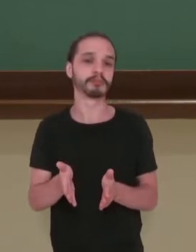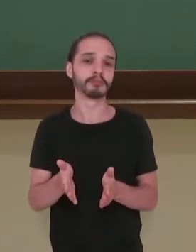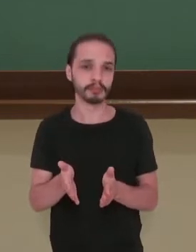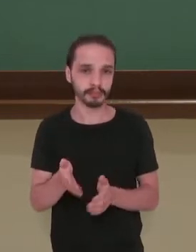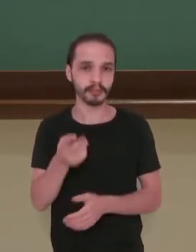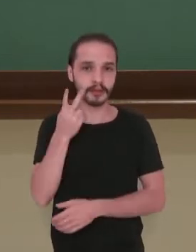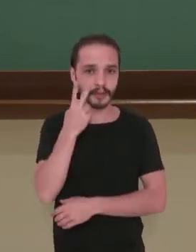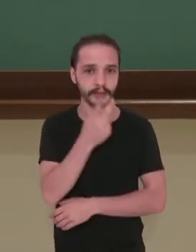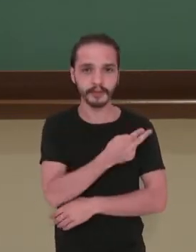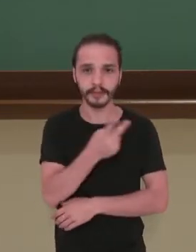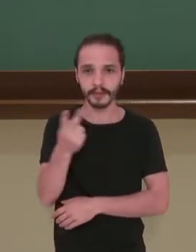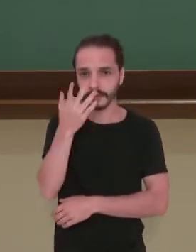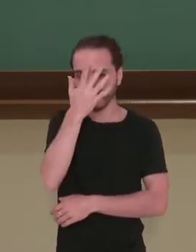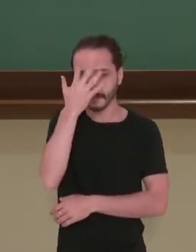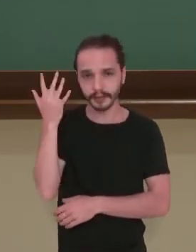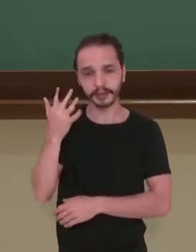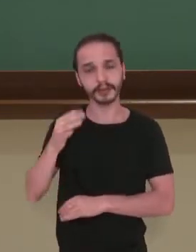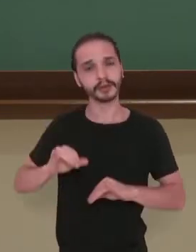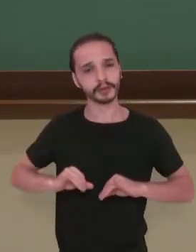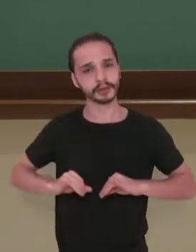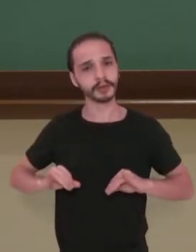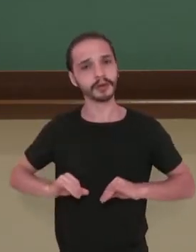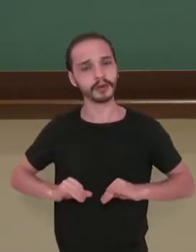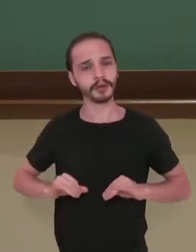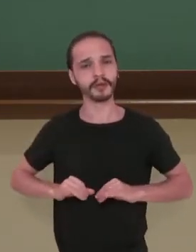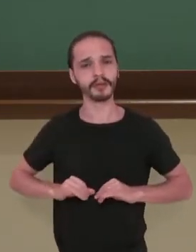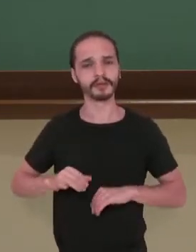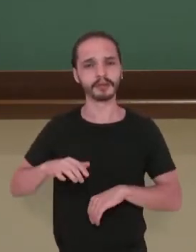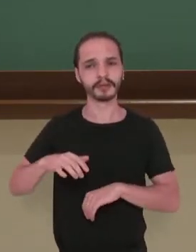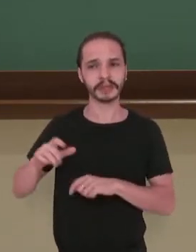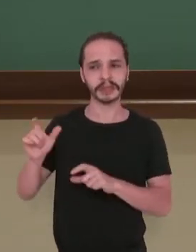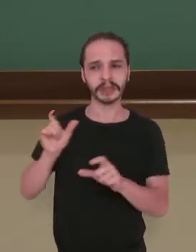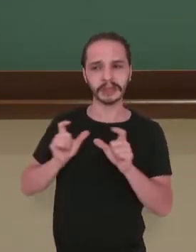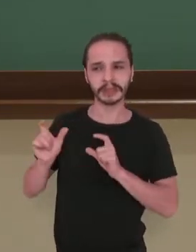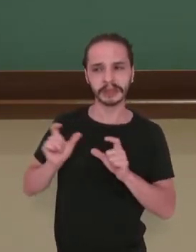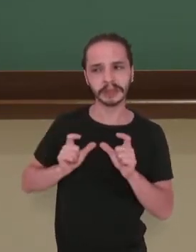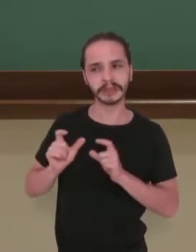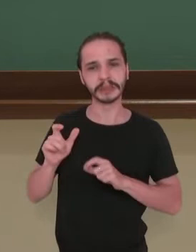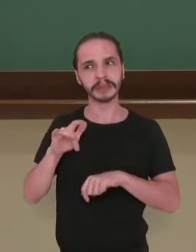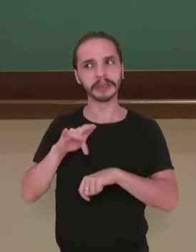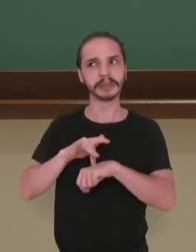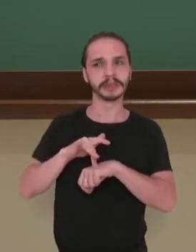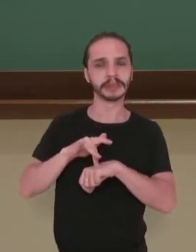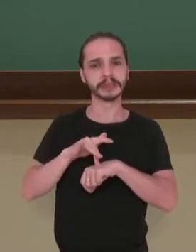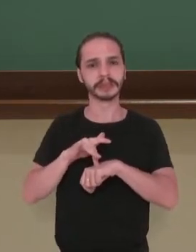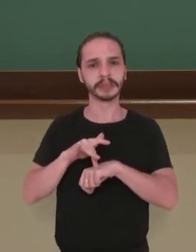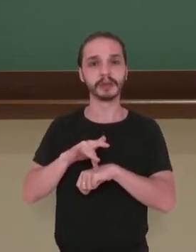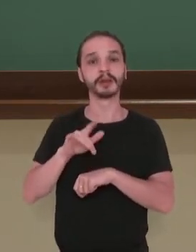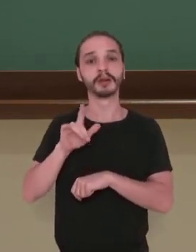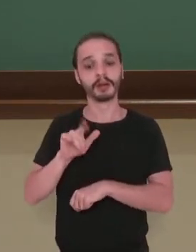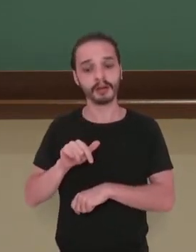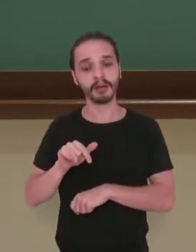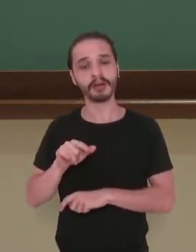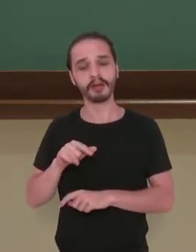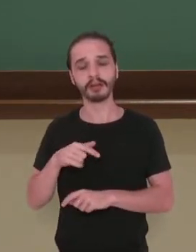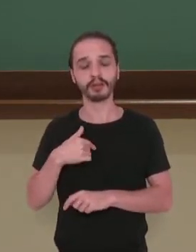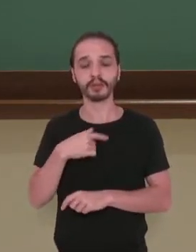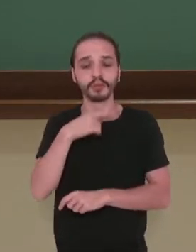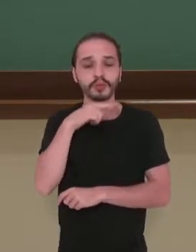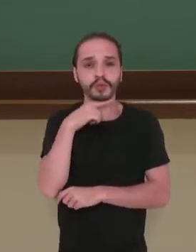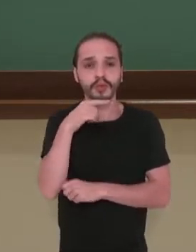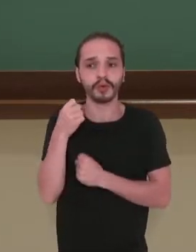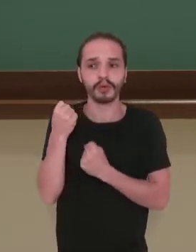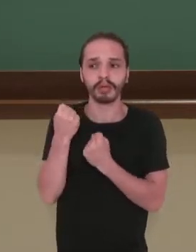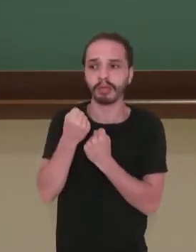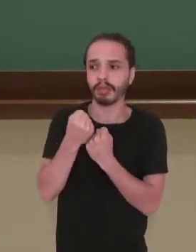pessoas sofrem situações vexatórias, né? E se tornam vítimas indefesas